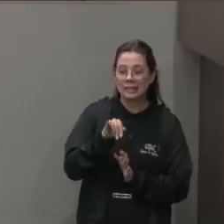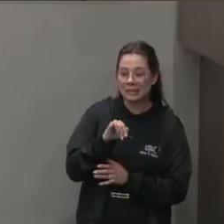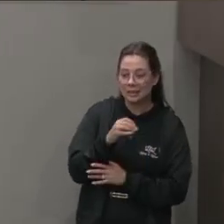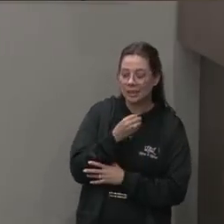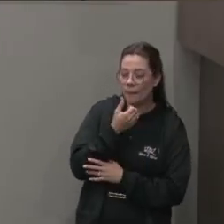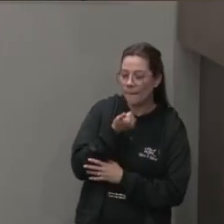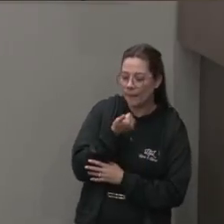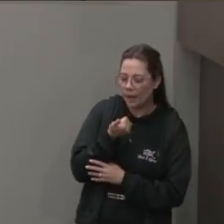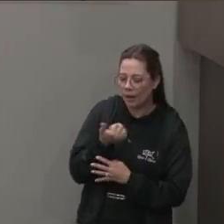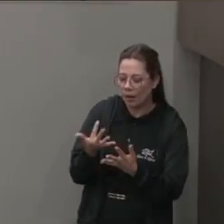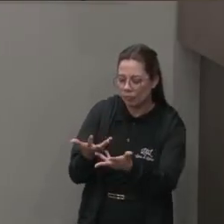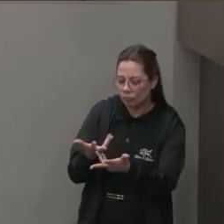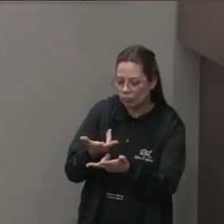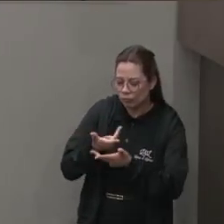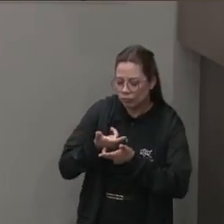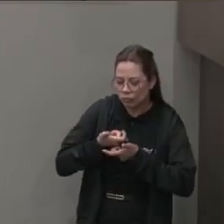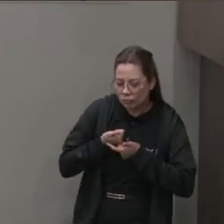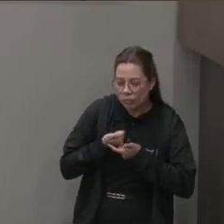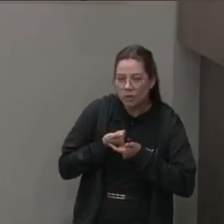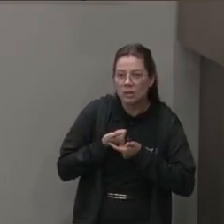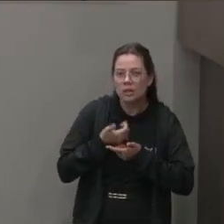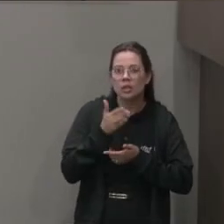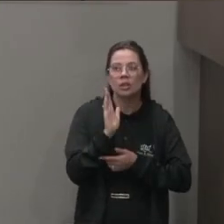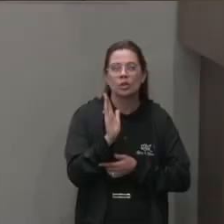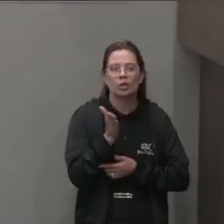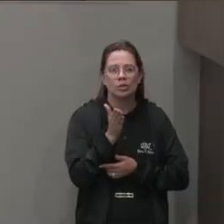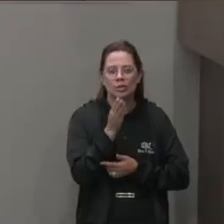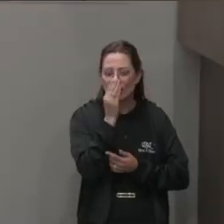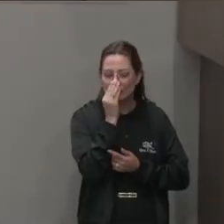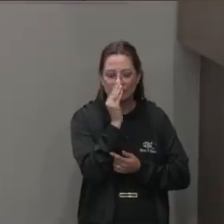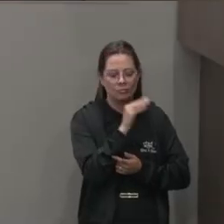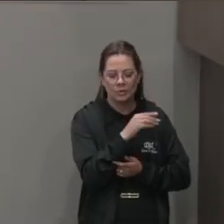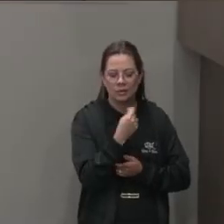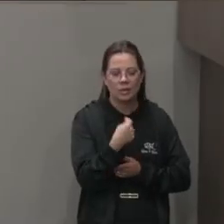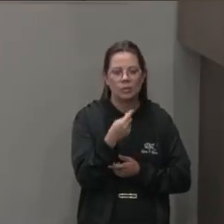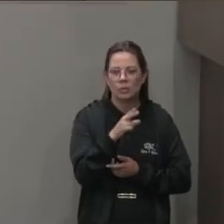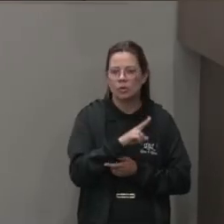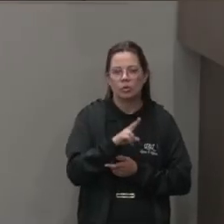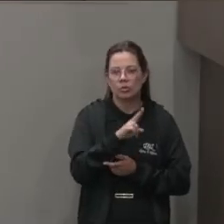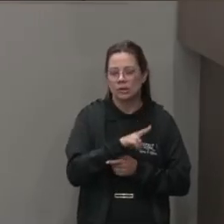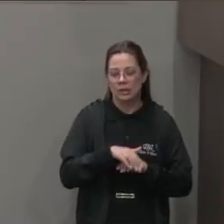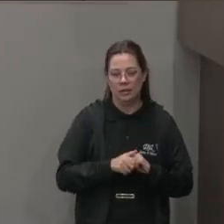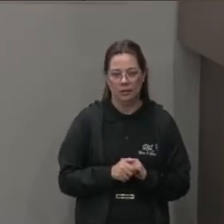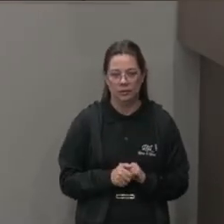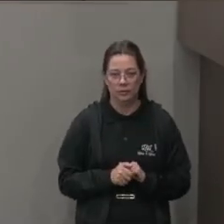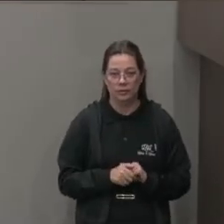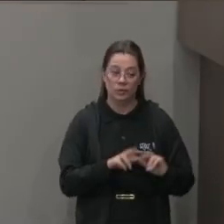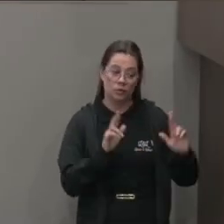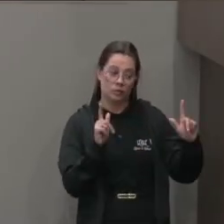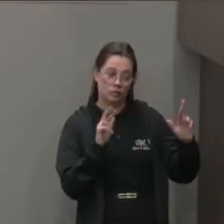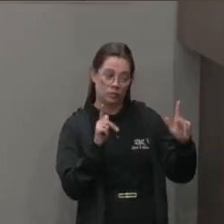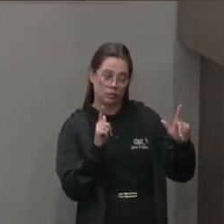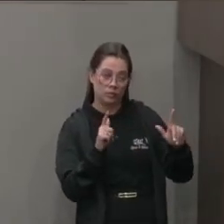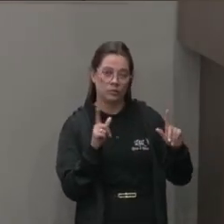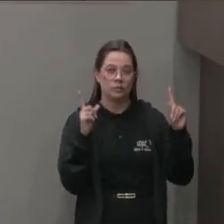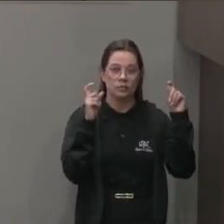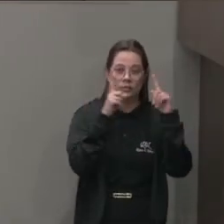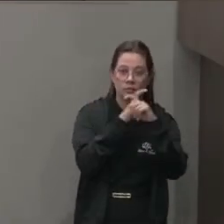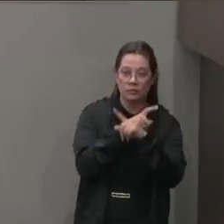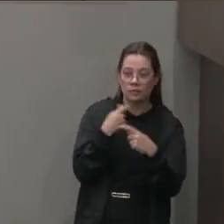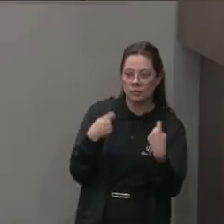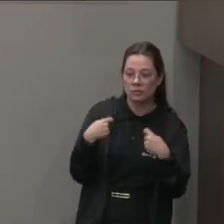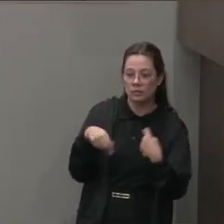recebidos, né, o botão do pânico vai ser, né, aleatório, vai ser diferente, vai ser difícil você